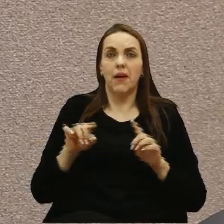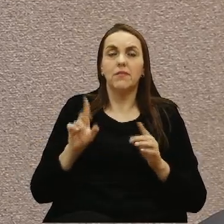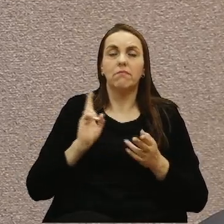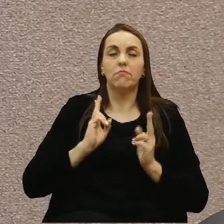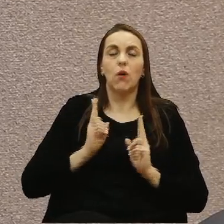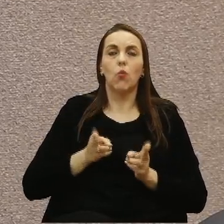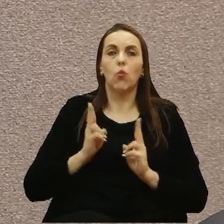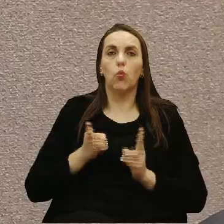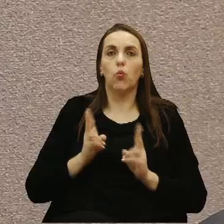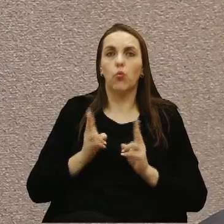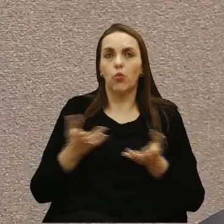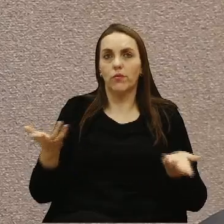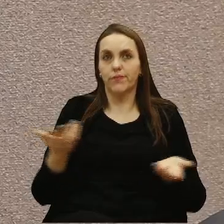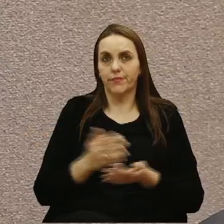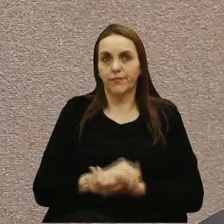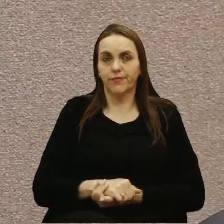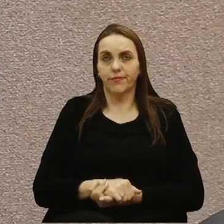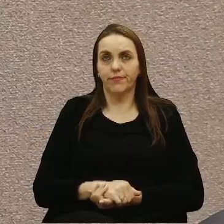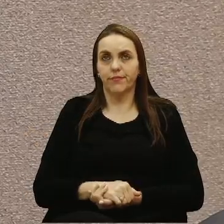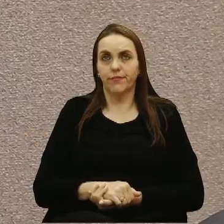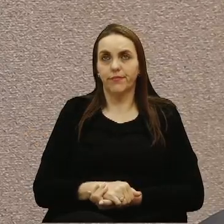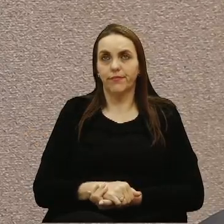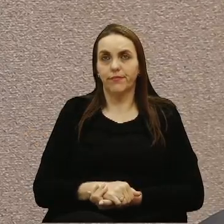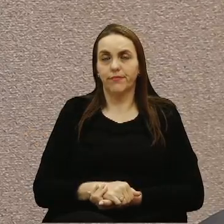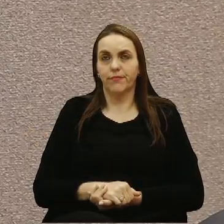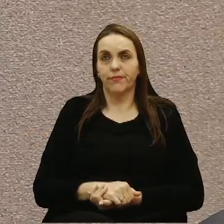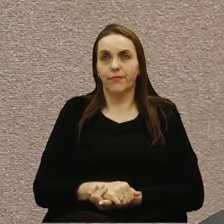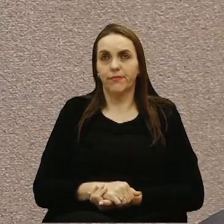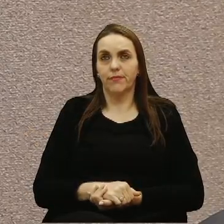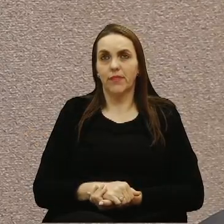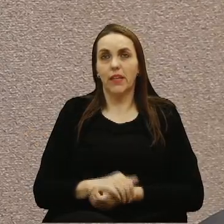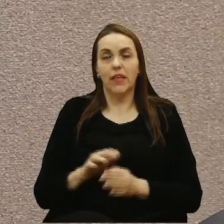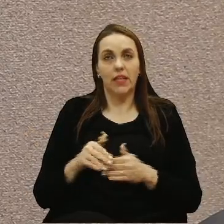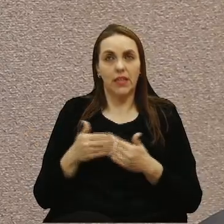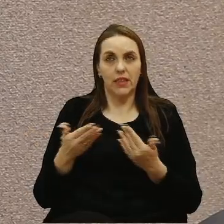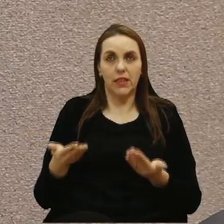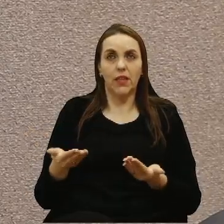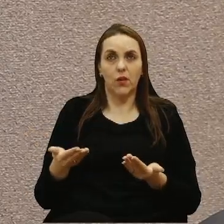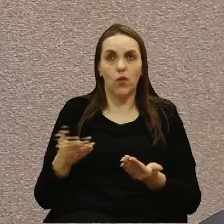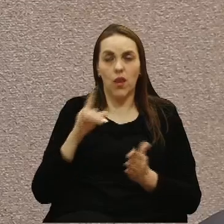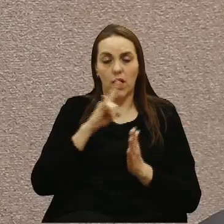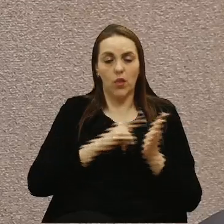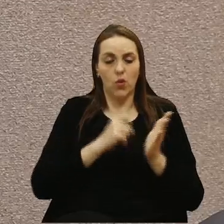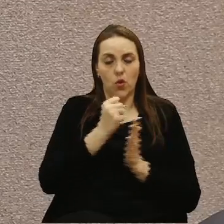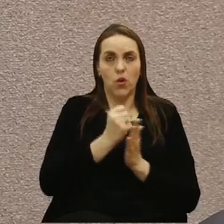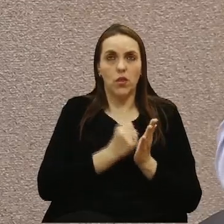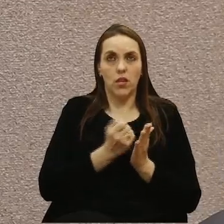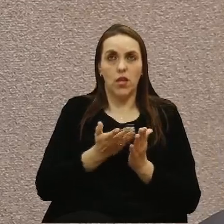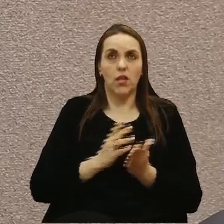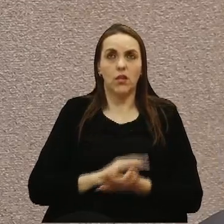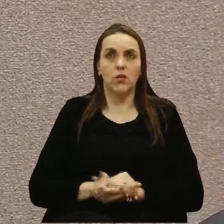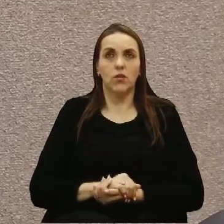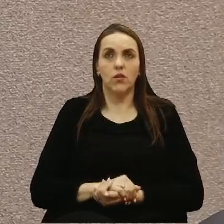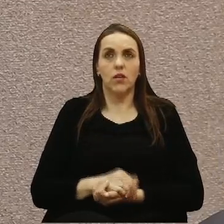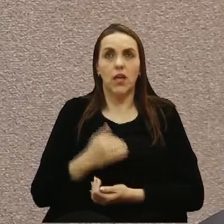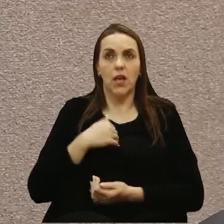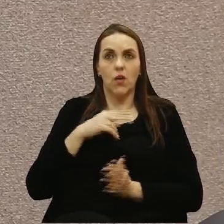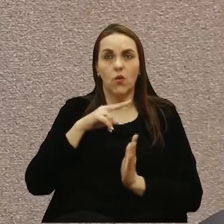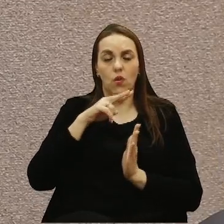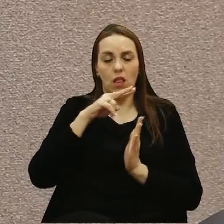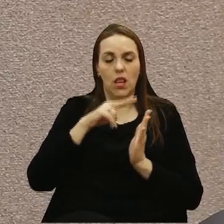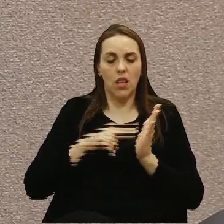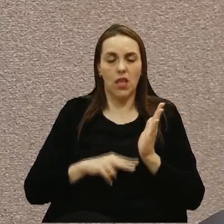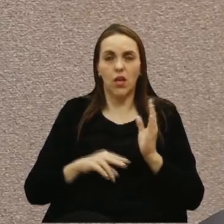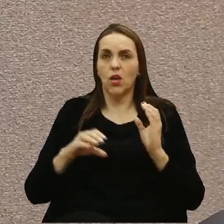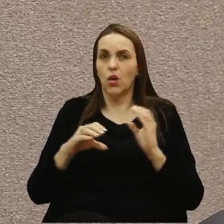mantém dessa forma, nesse status quo. E lá também, no contrato, eu li na